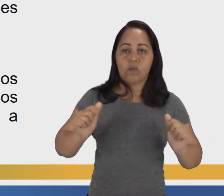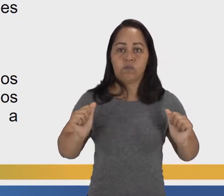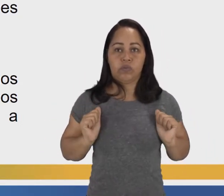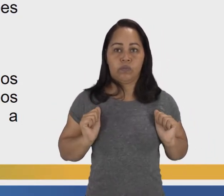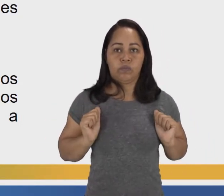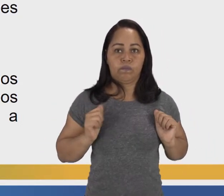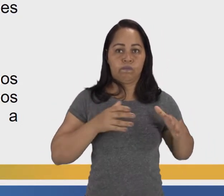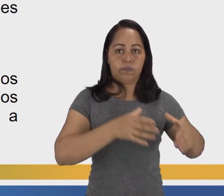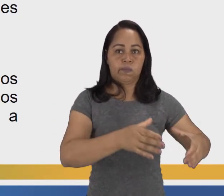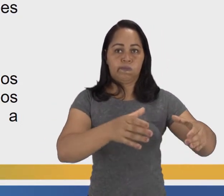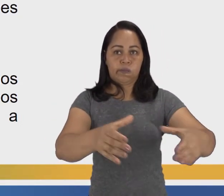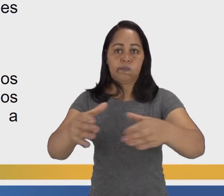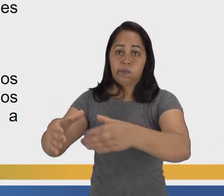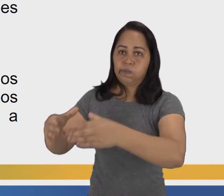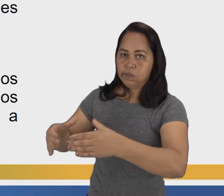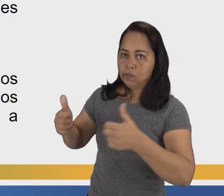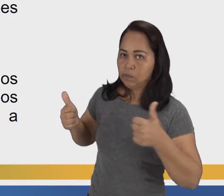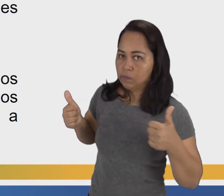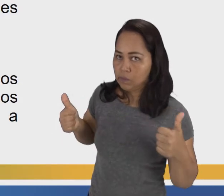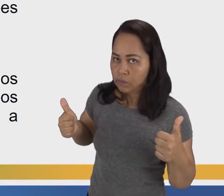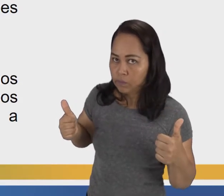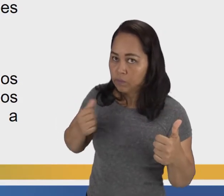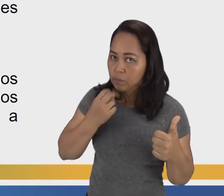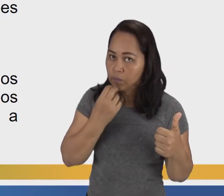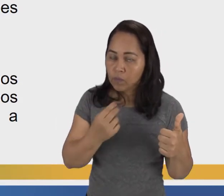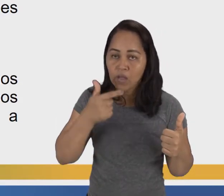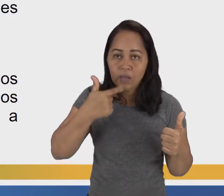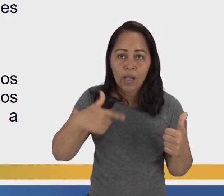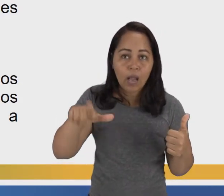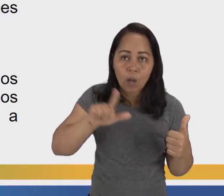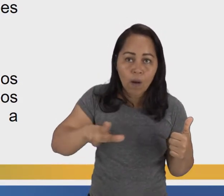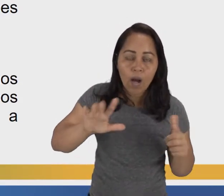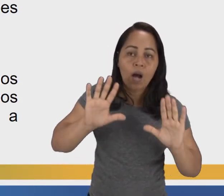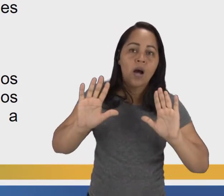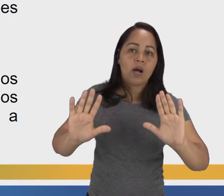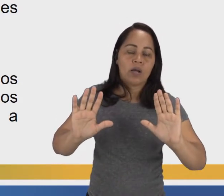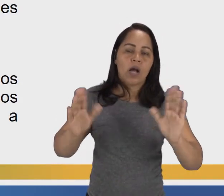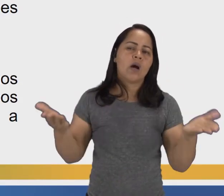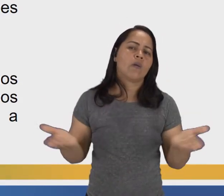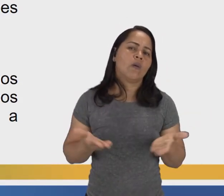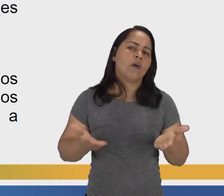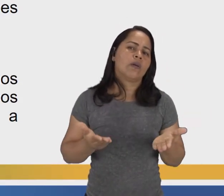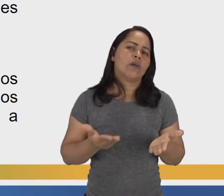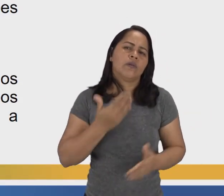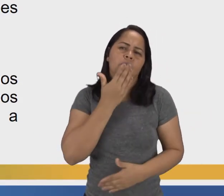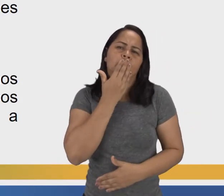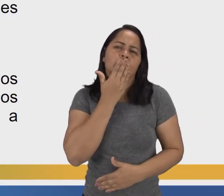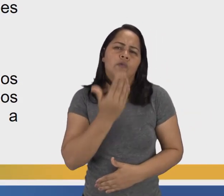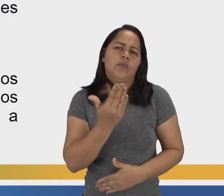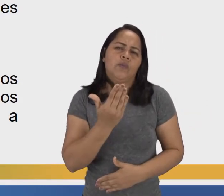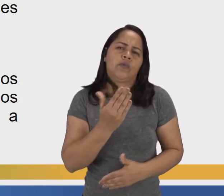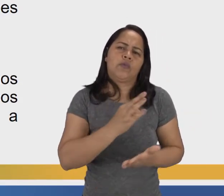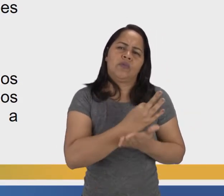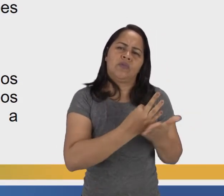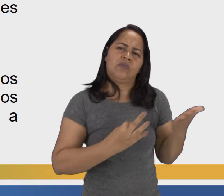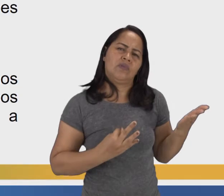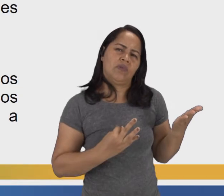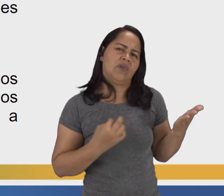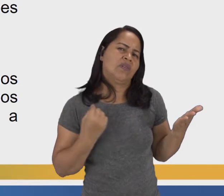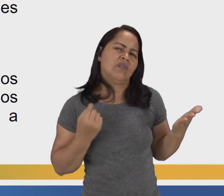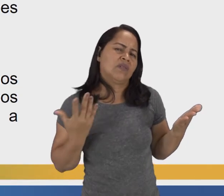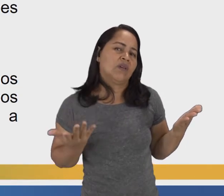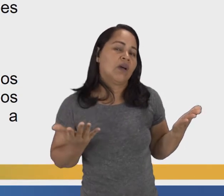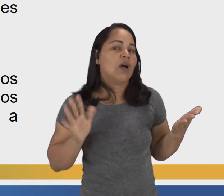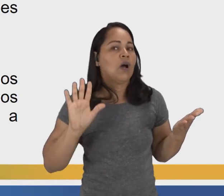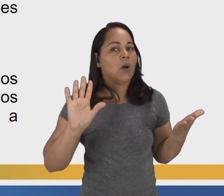de determinadas situações de uso de linguagem. E o que são tipos textuais? É possível que você já tenha estudado